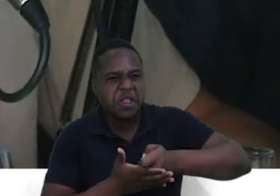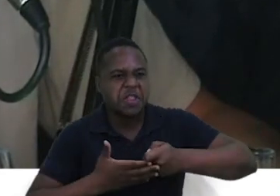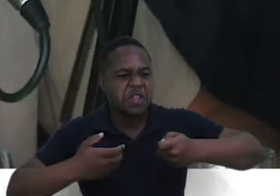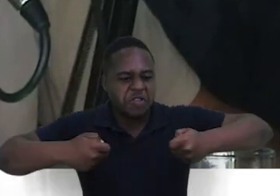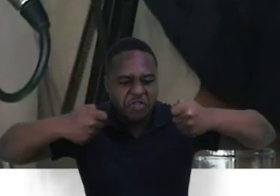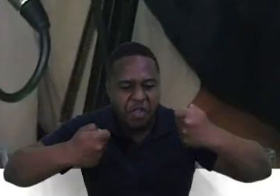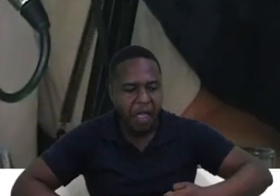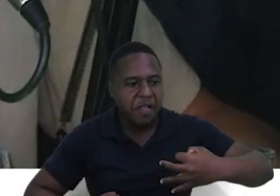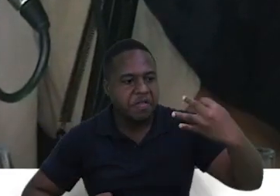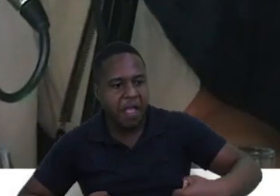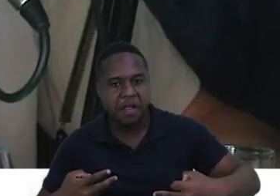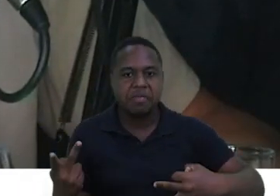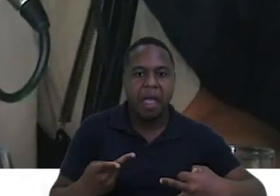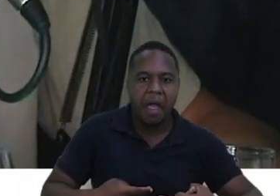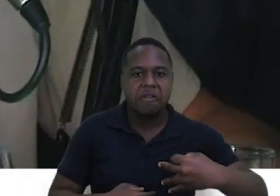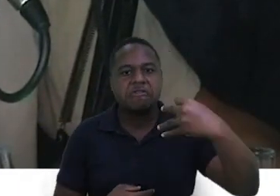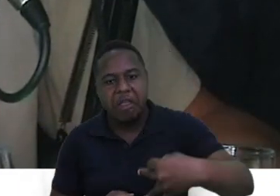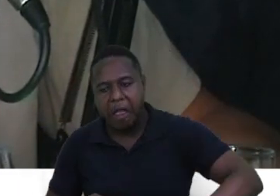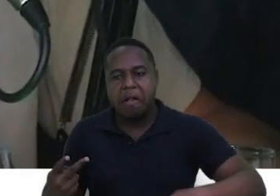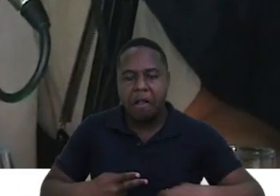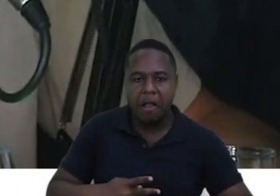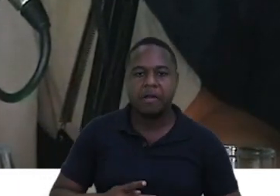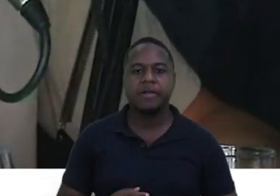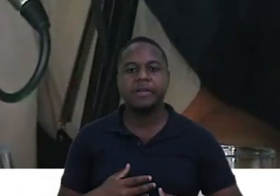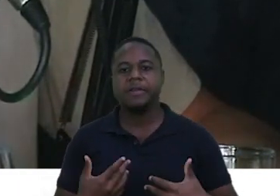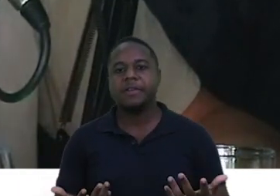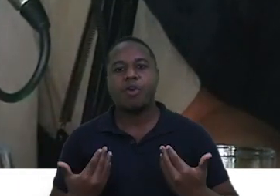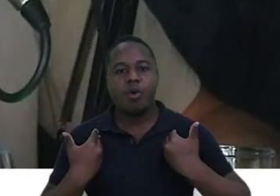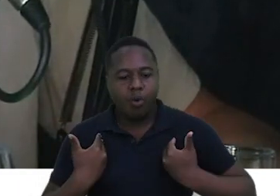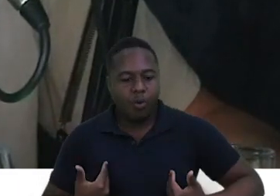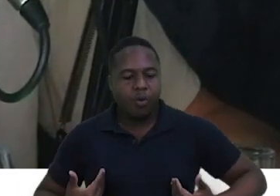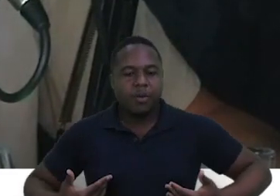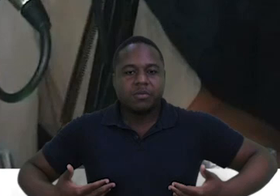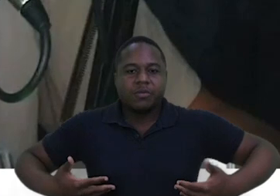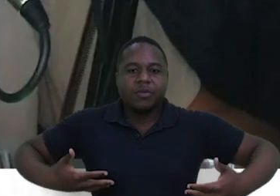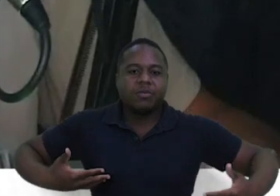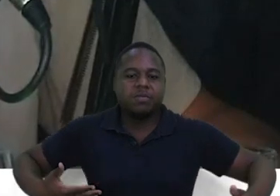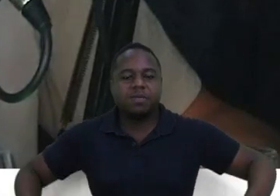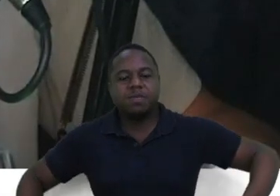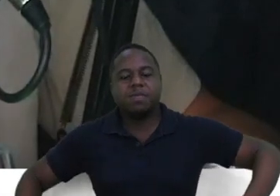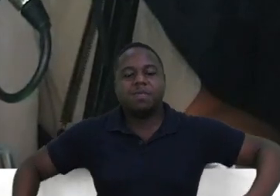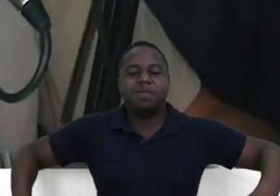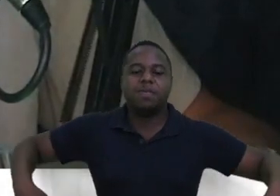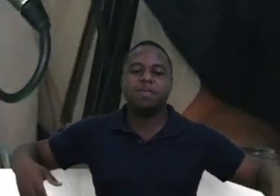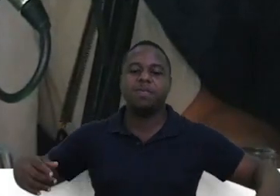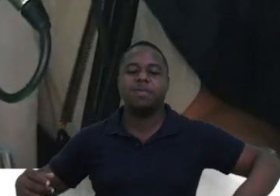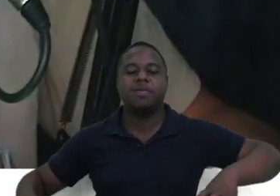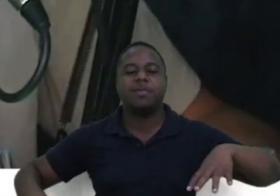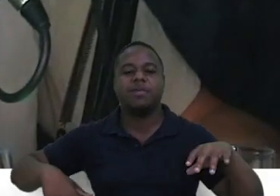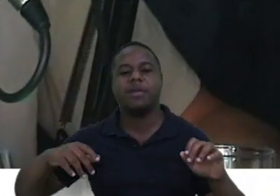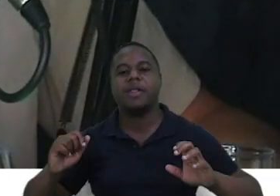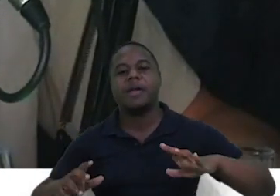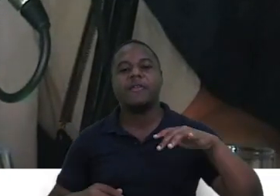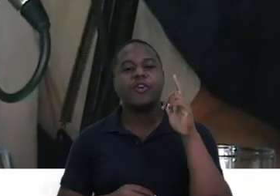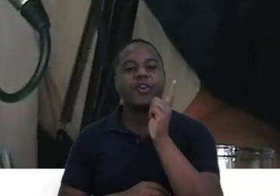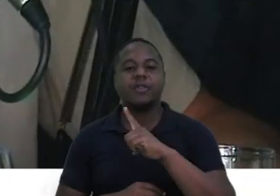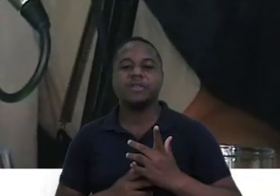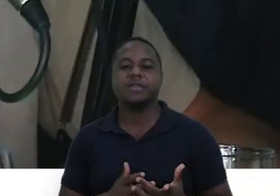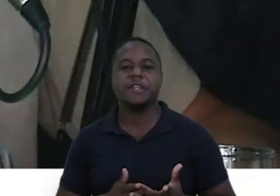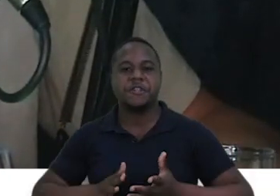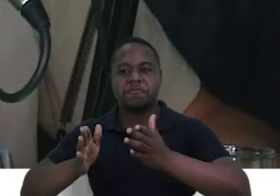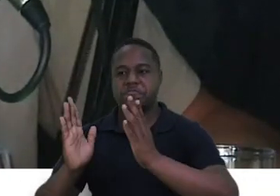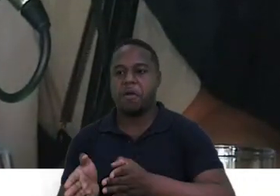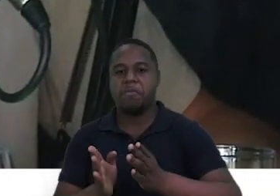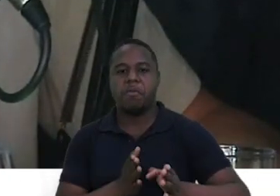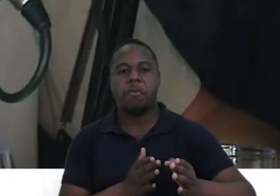também. Então, para que os nossos corpos eles possam fluir e que a gente não precise seguir